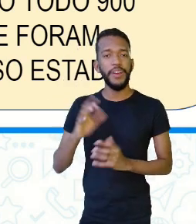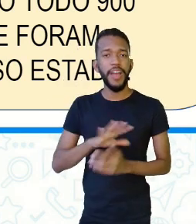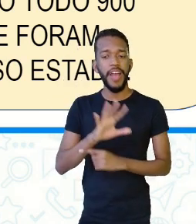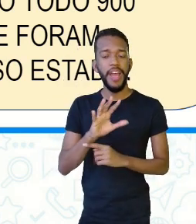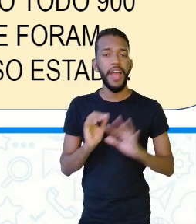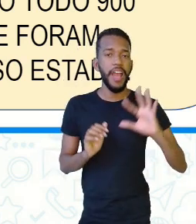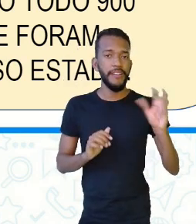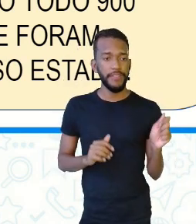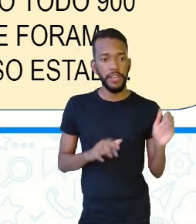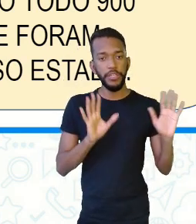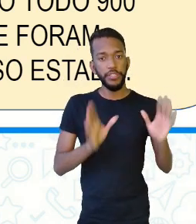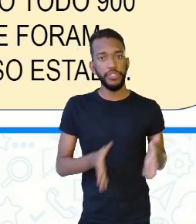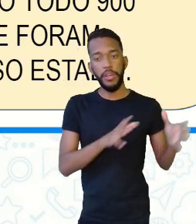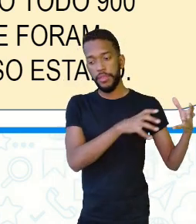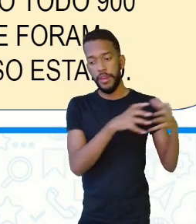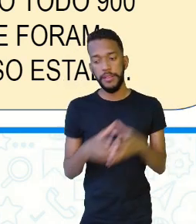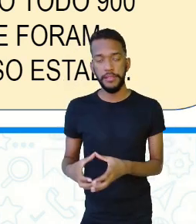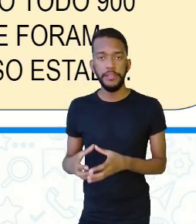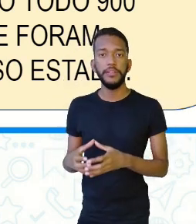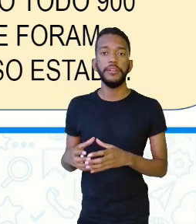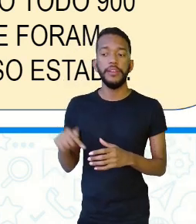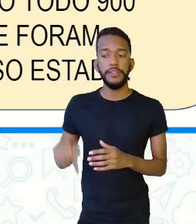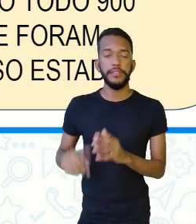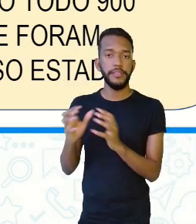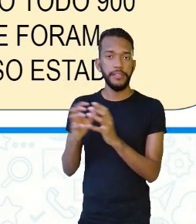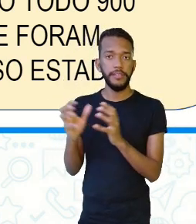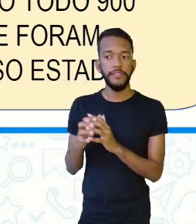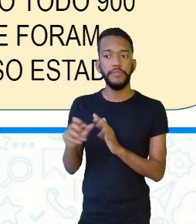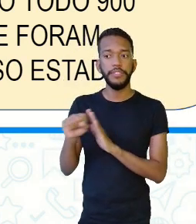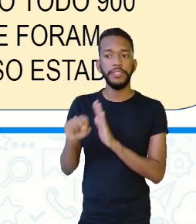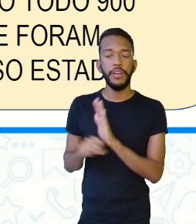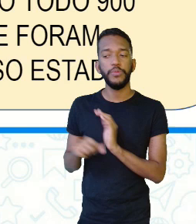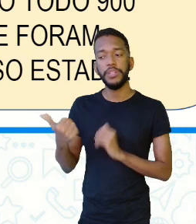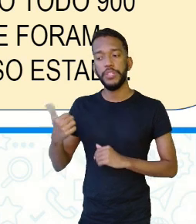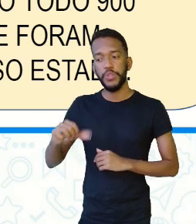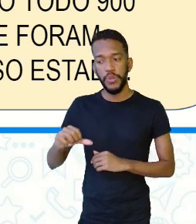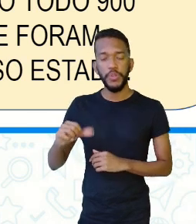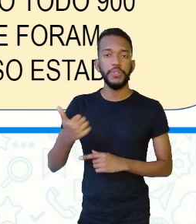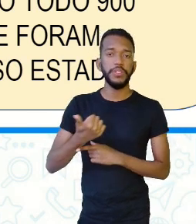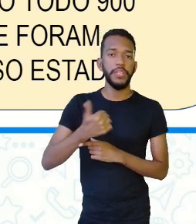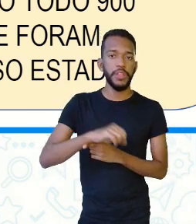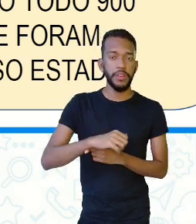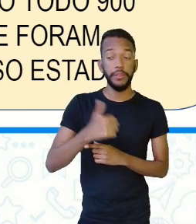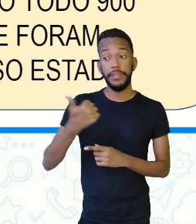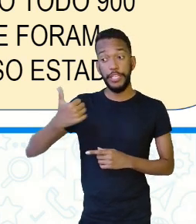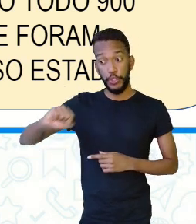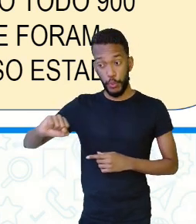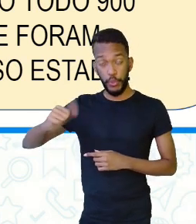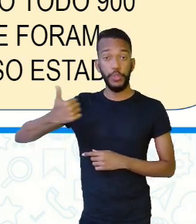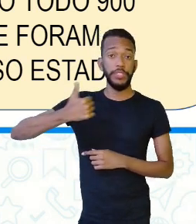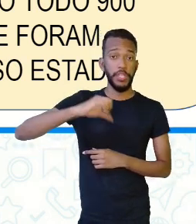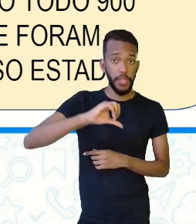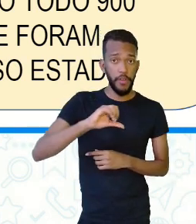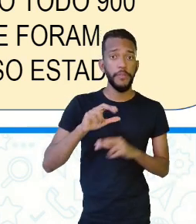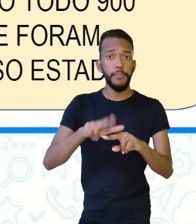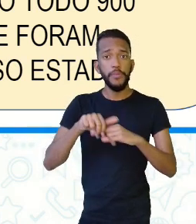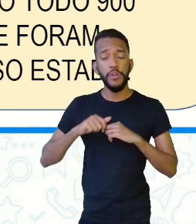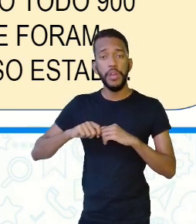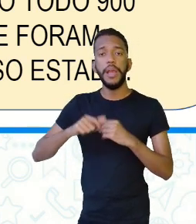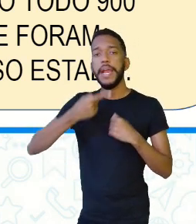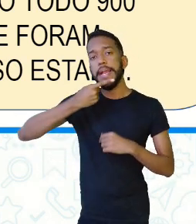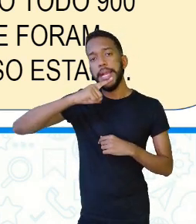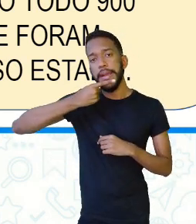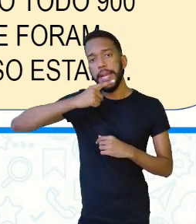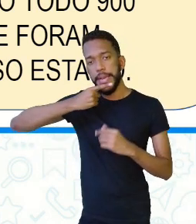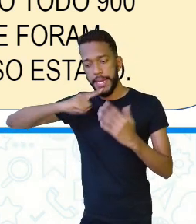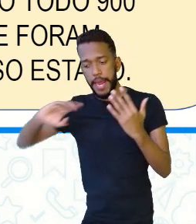Recife nos séculos 18 e 19, por causa da cultura da cana-de-açúcar. Então, o principal produto